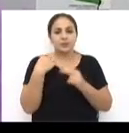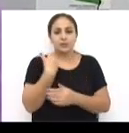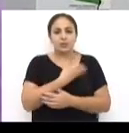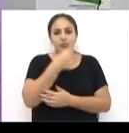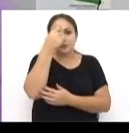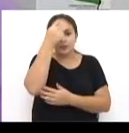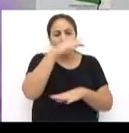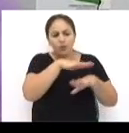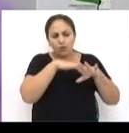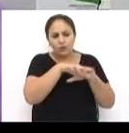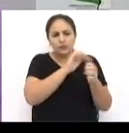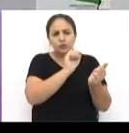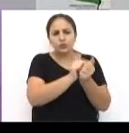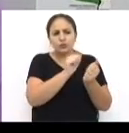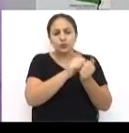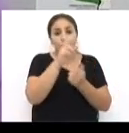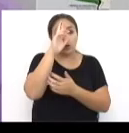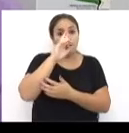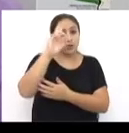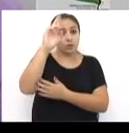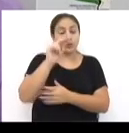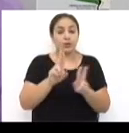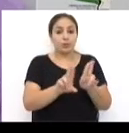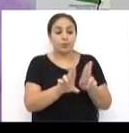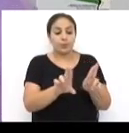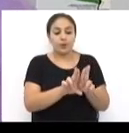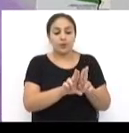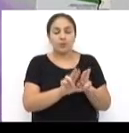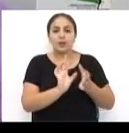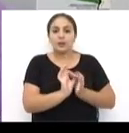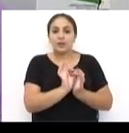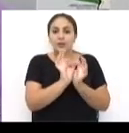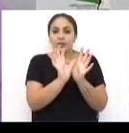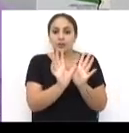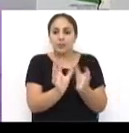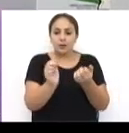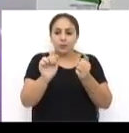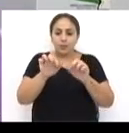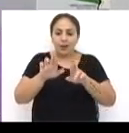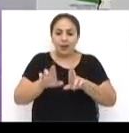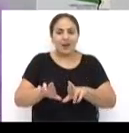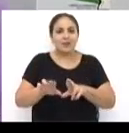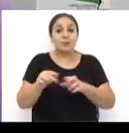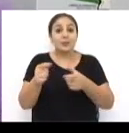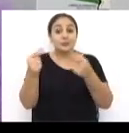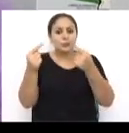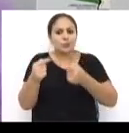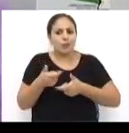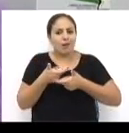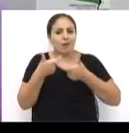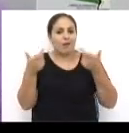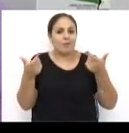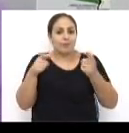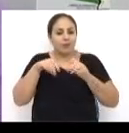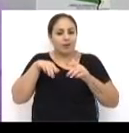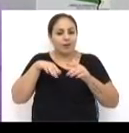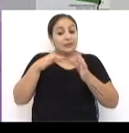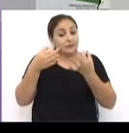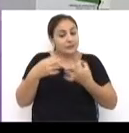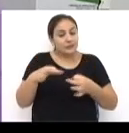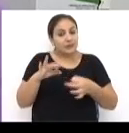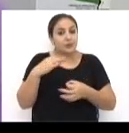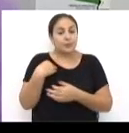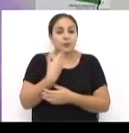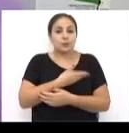ideia de conversar, de repente, até com o próprio reitor da UPF, que disponibiliza de uma estrutura muito ampla, adequada, para que esses